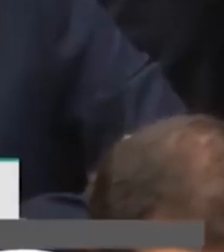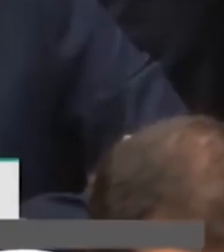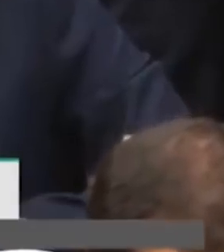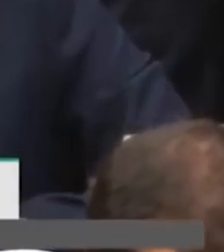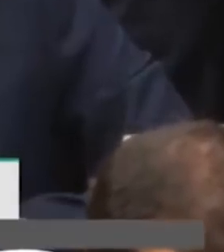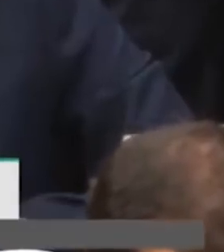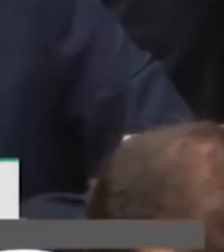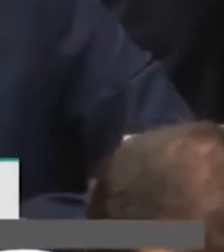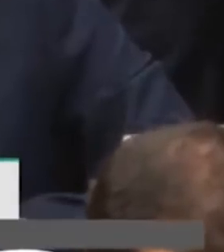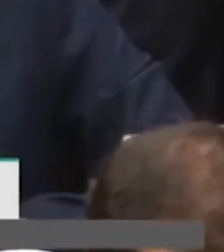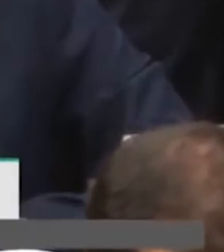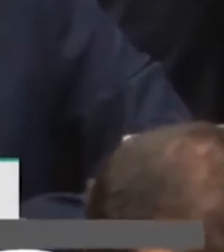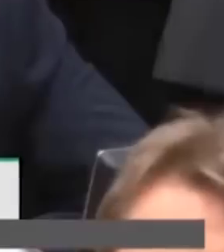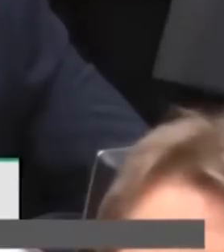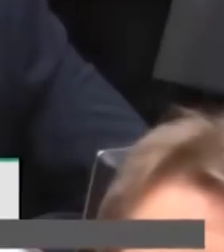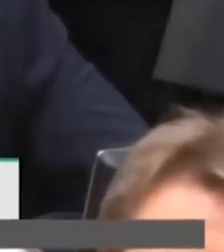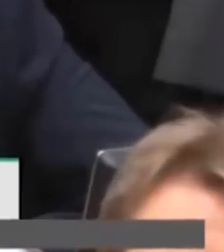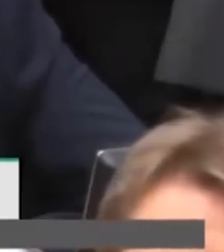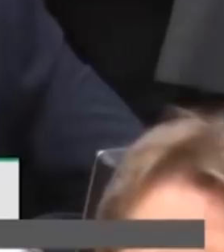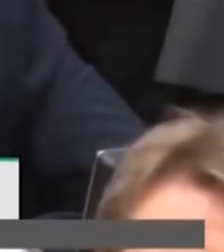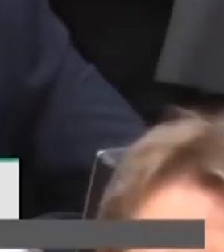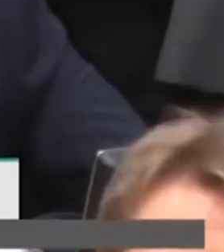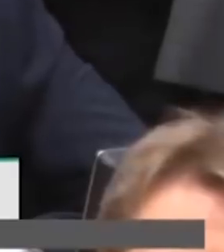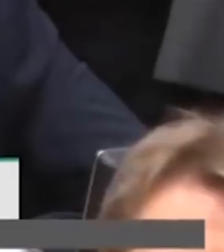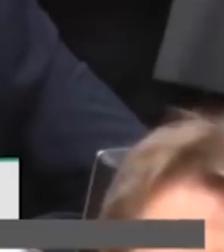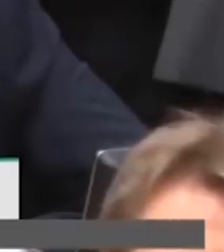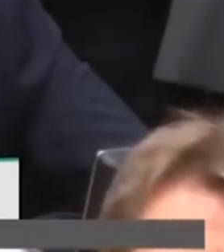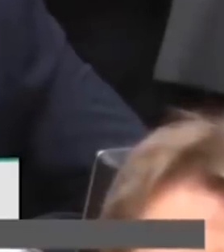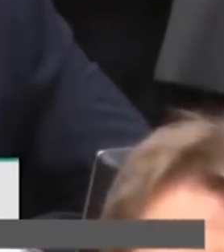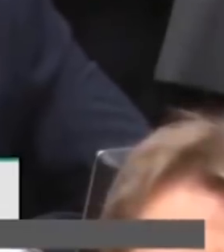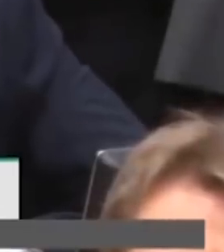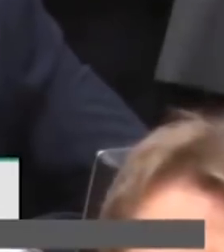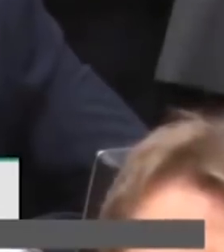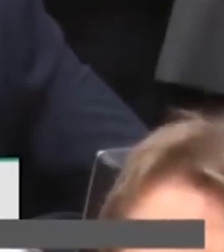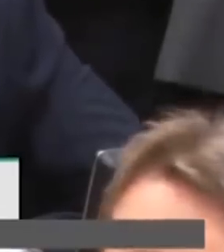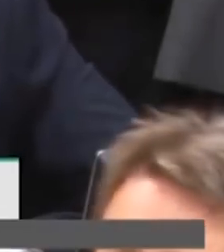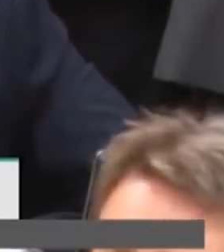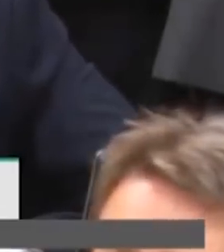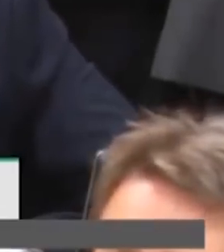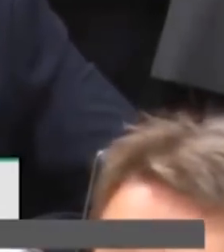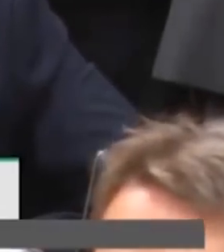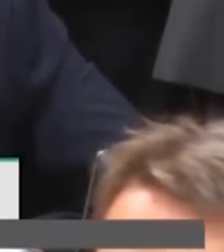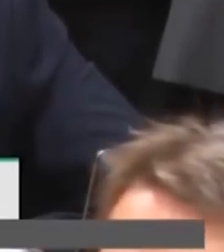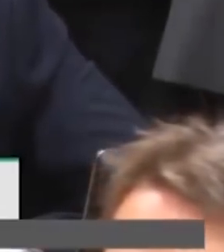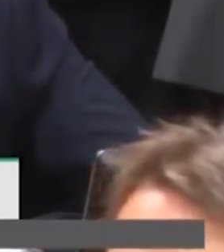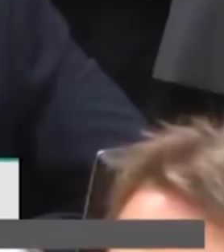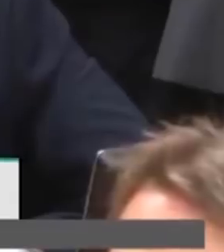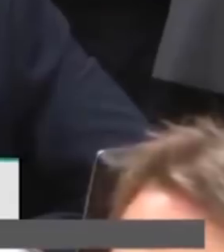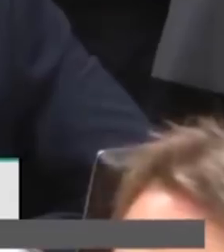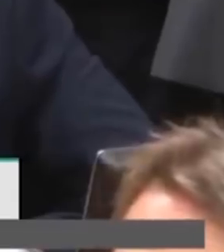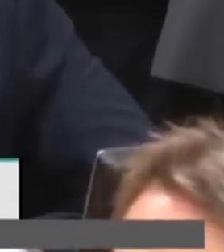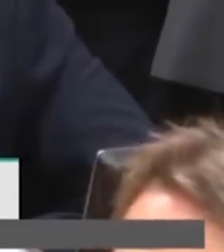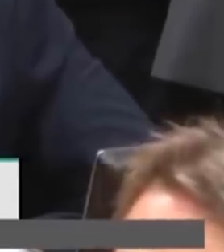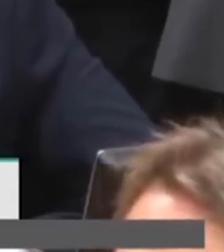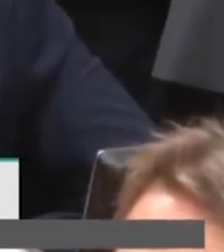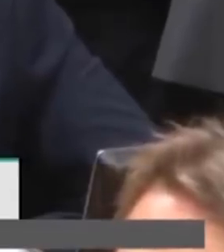passada. Isso ou é canalice ou é ignorância. Ah, não, mas tal, falam muito do Lula, do Lula, do Lula. Mas e o Queiroz? O Queiroz está solto e vai continuar solto quando tiver